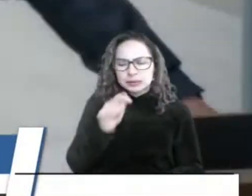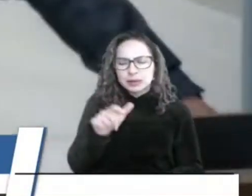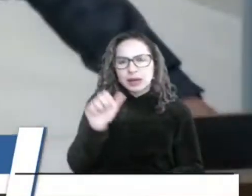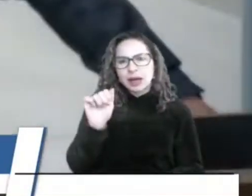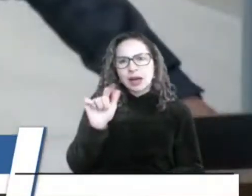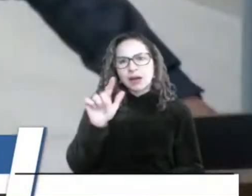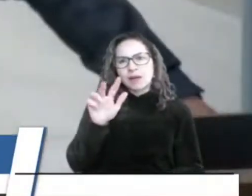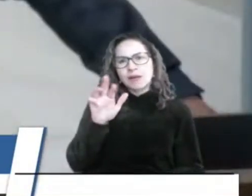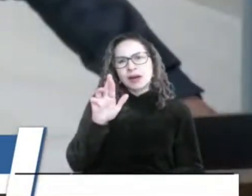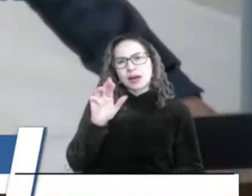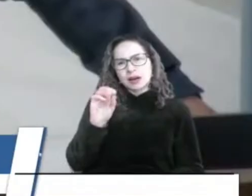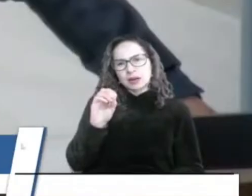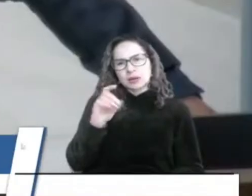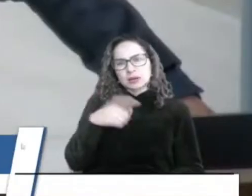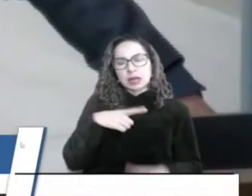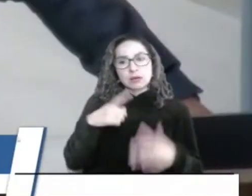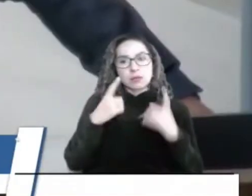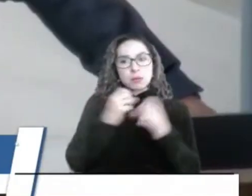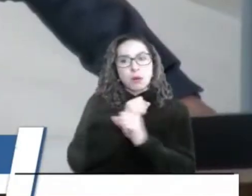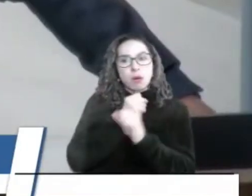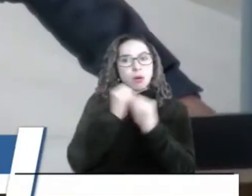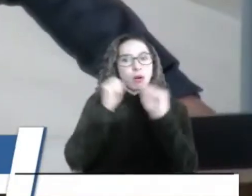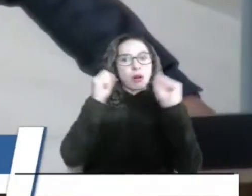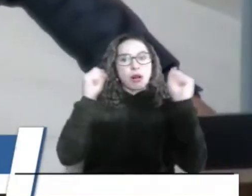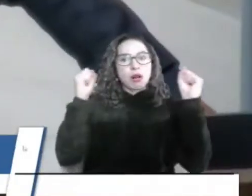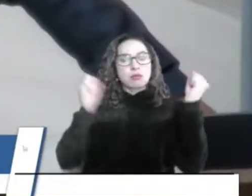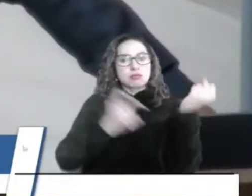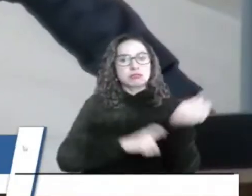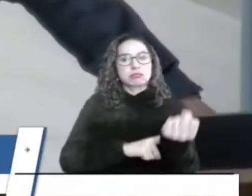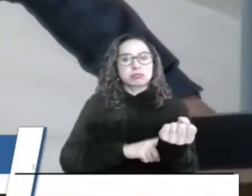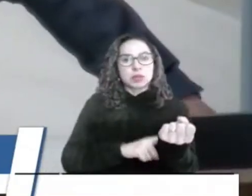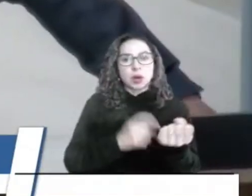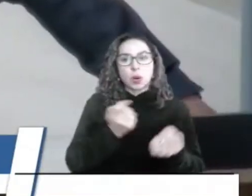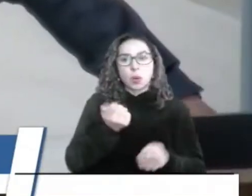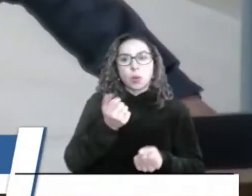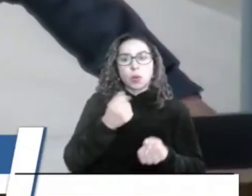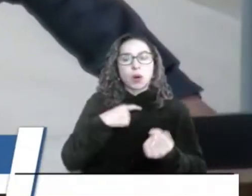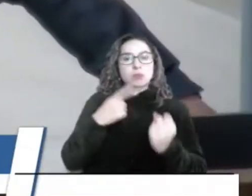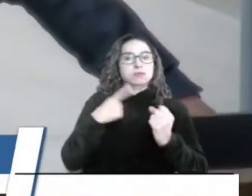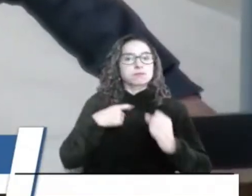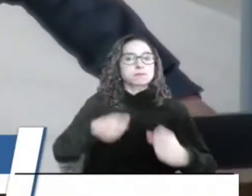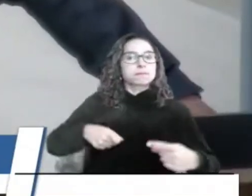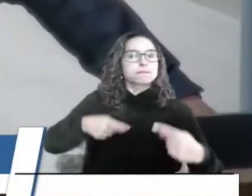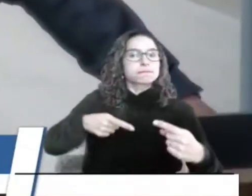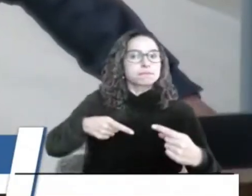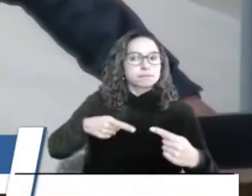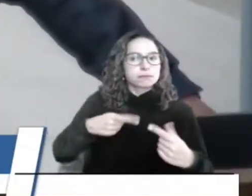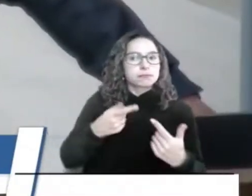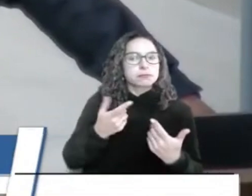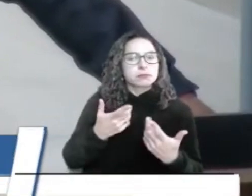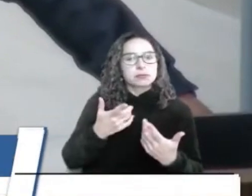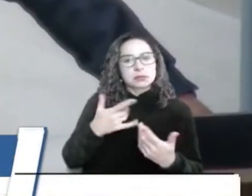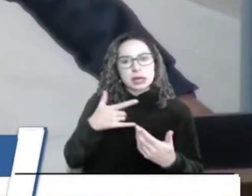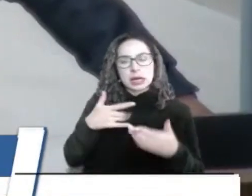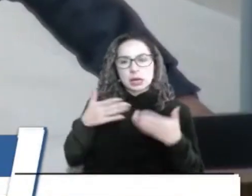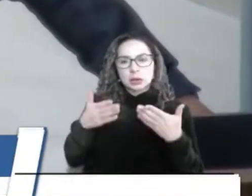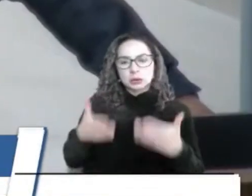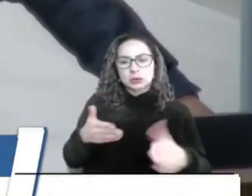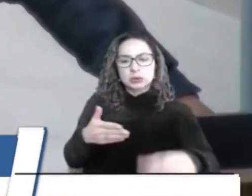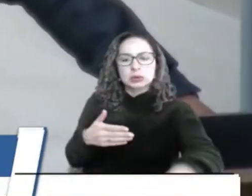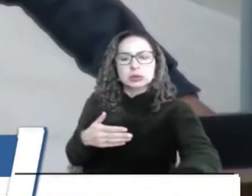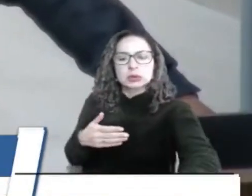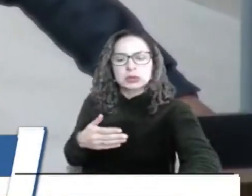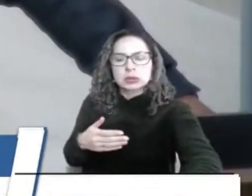Azul, ela estava bem agitada, bem nervosa, quase partindo para cima dos servidores. Eu tinha chego no